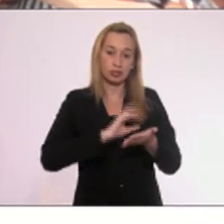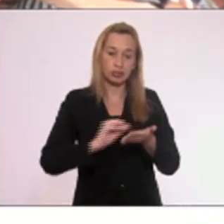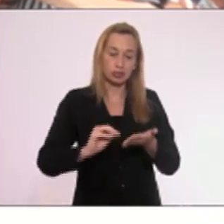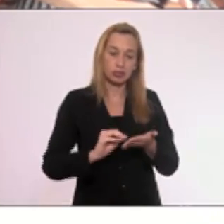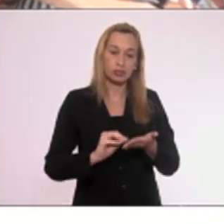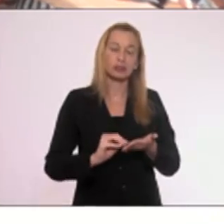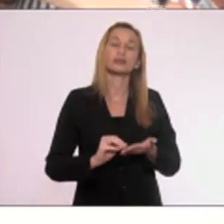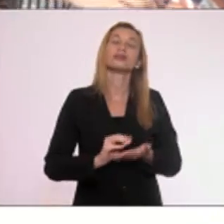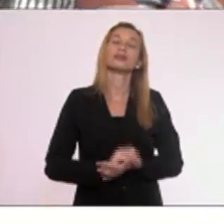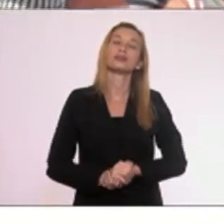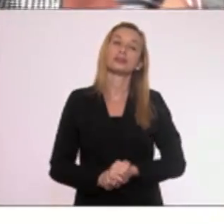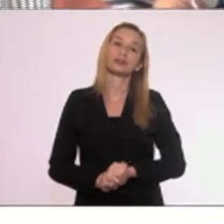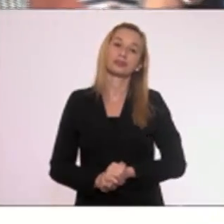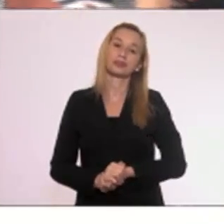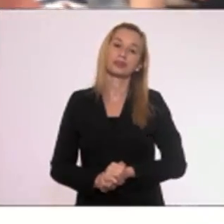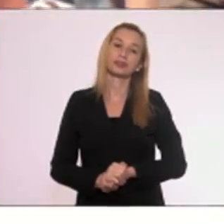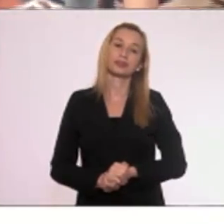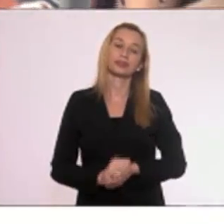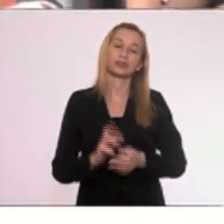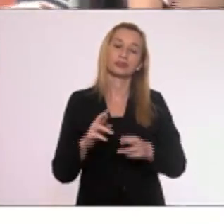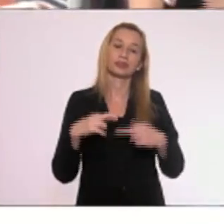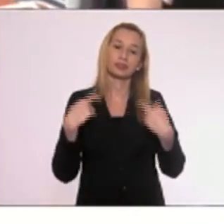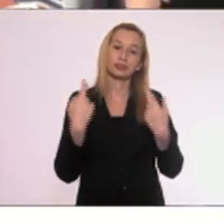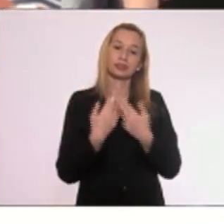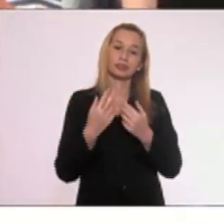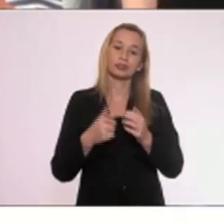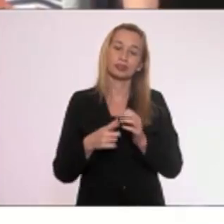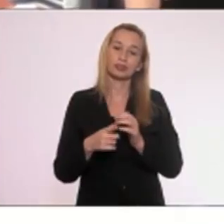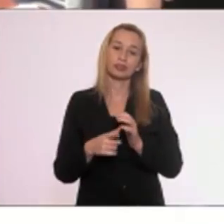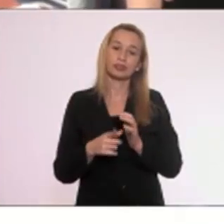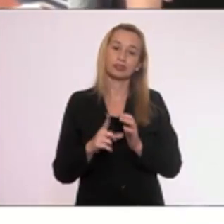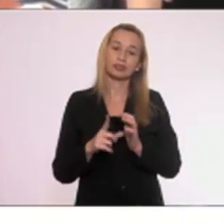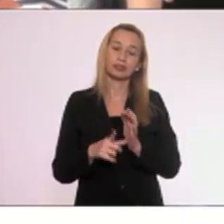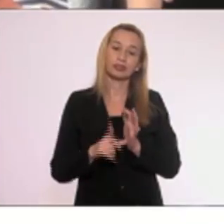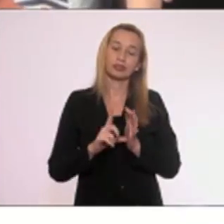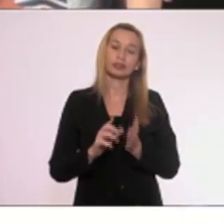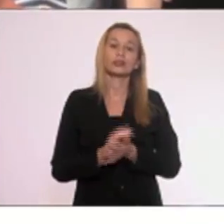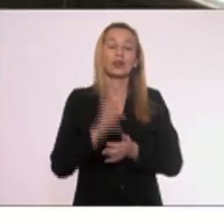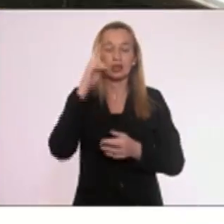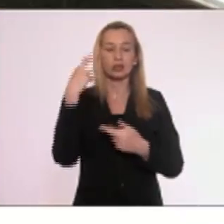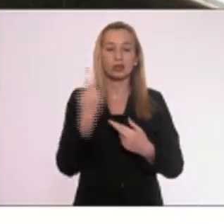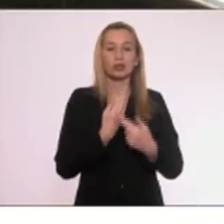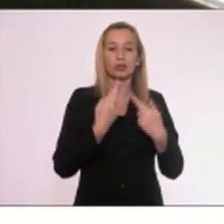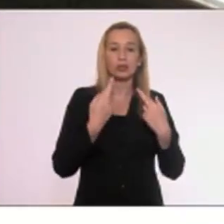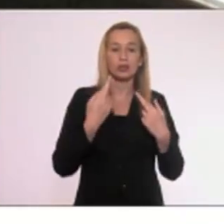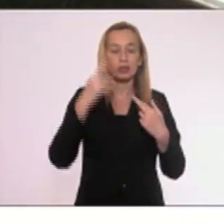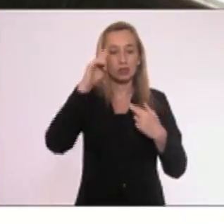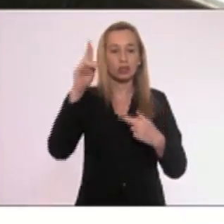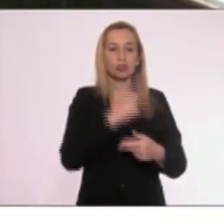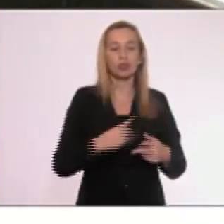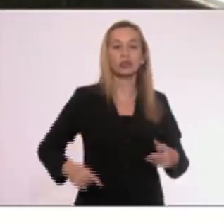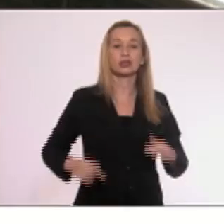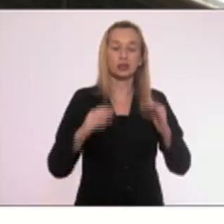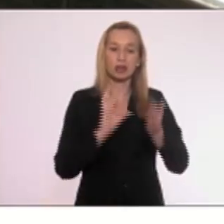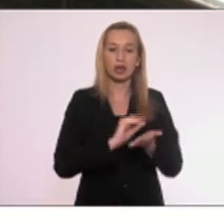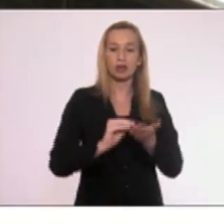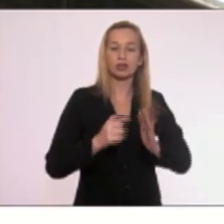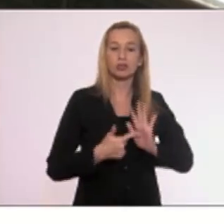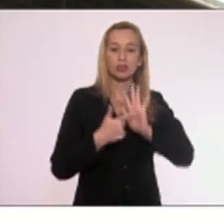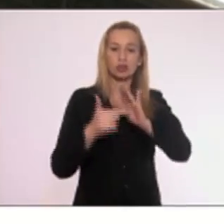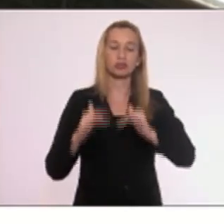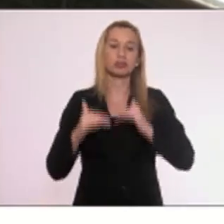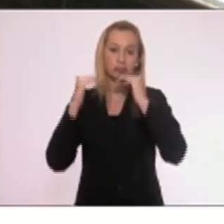leitura da ata da sessão anterior. Senhor presidente, a ata reflete com exatidão o ocorrido